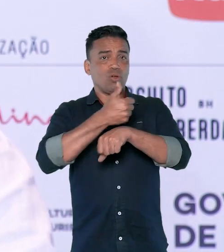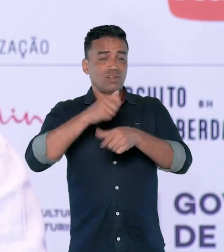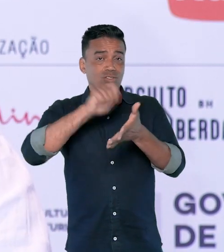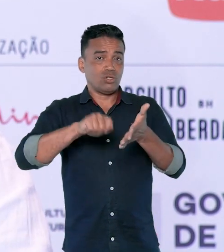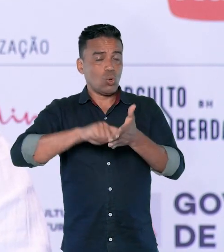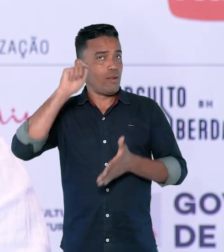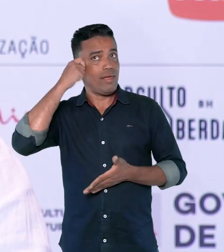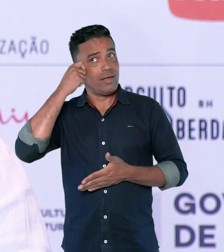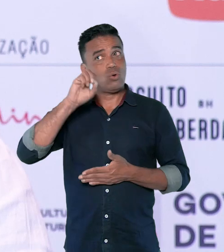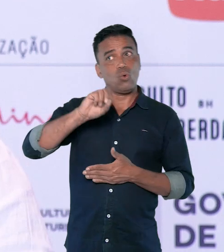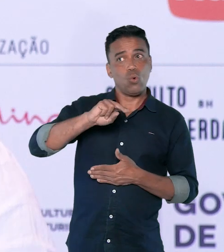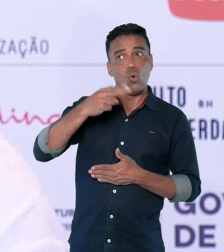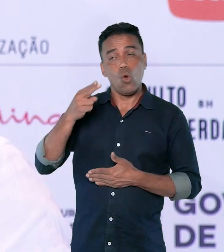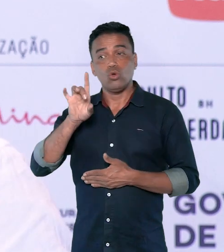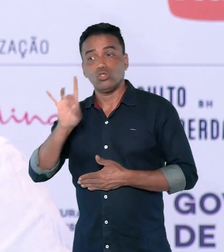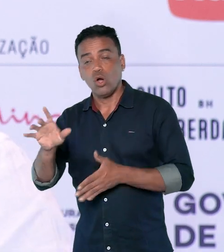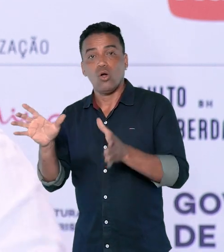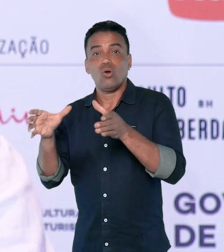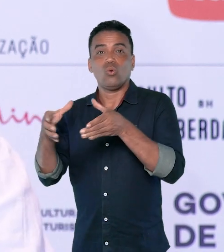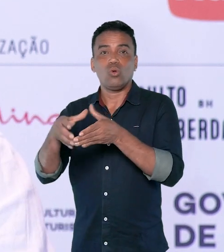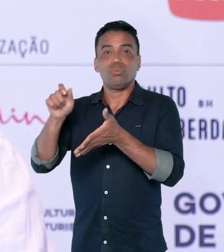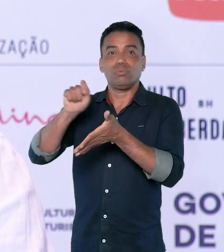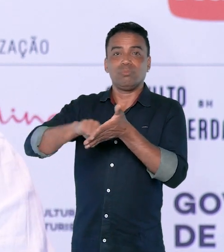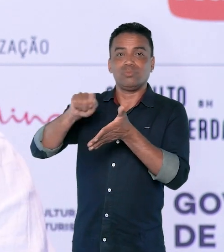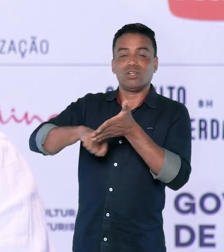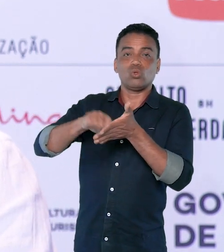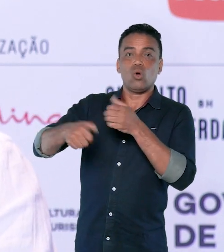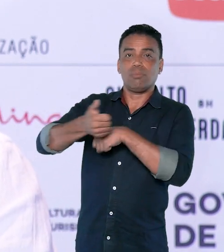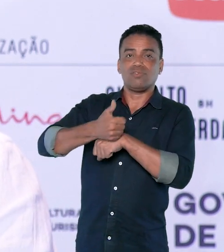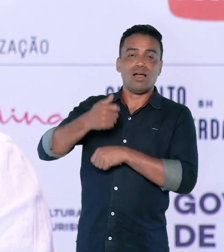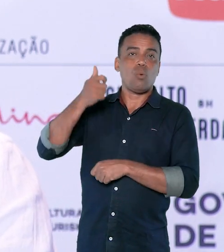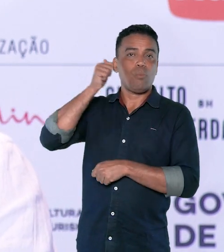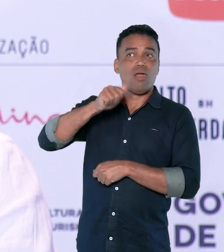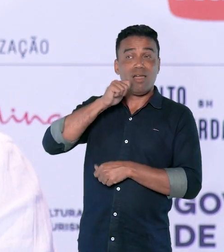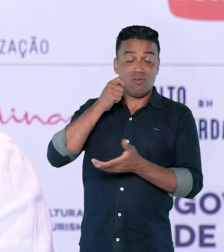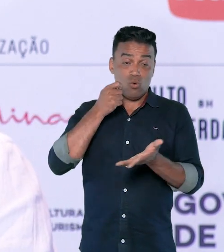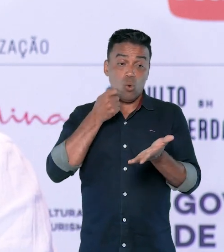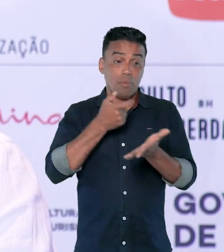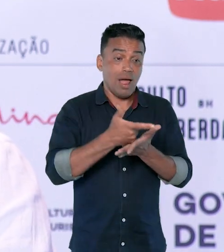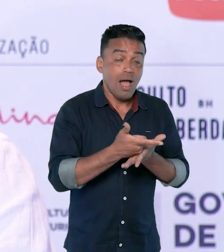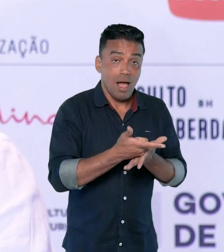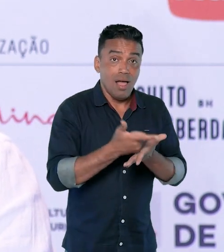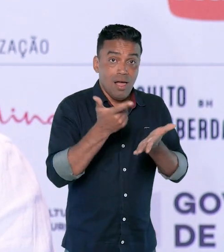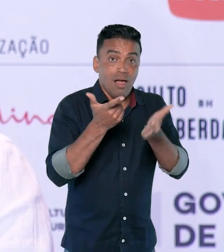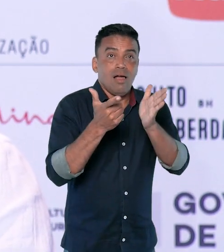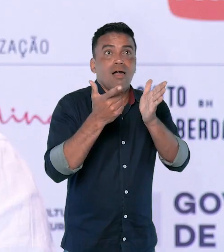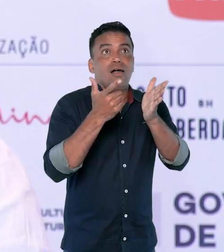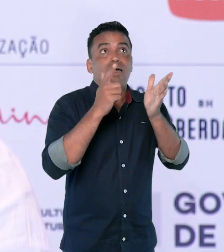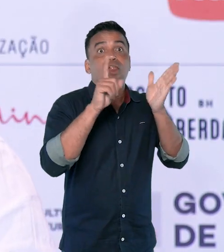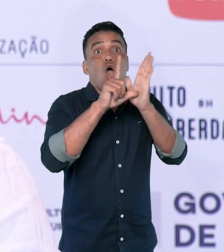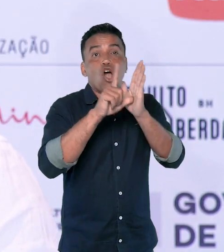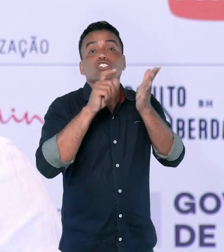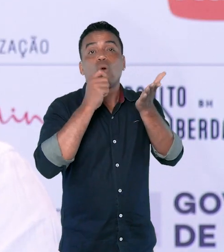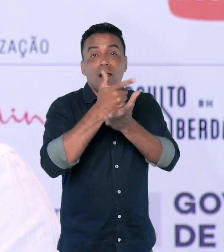vou ler só mulheres, ou vou numa livraria, estou comprando um livro de um autor homem, não saio da livraria